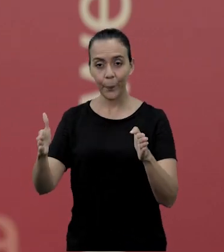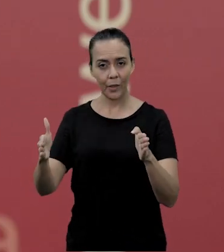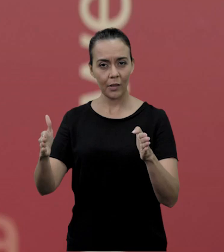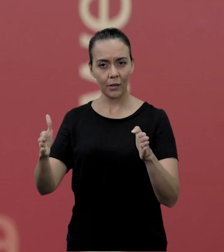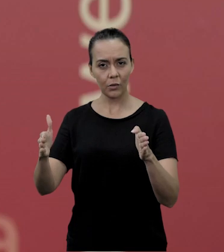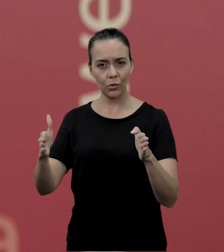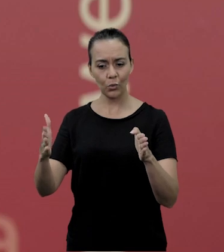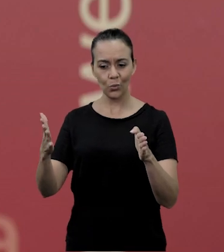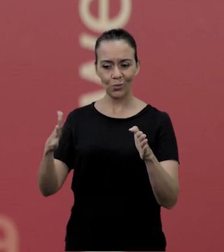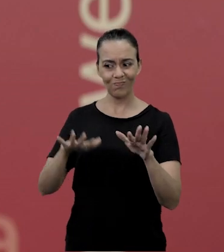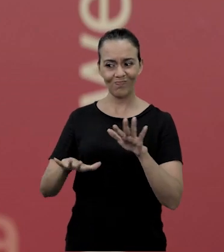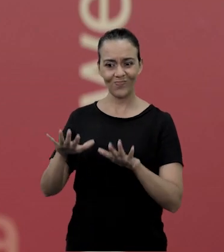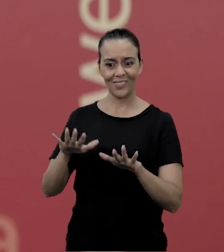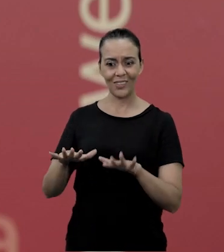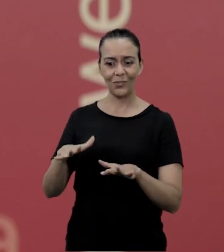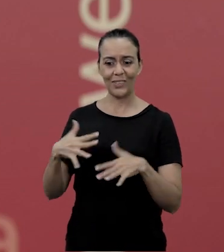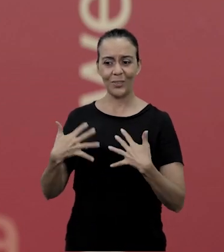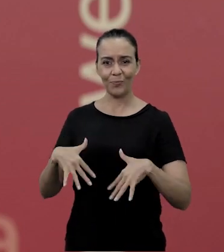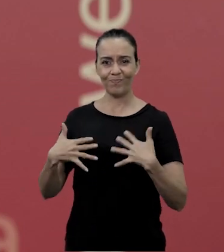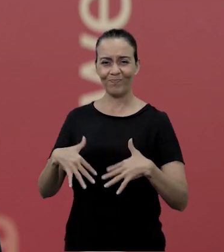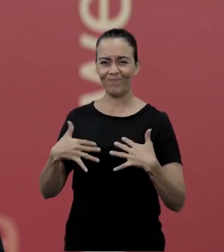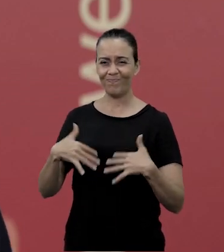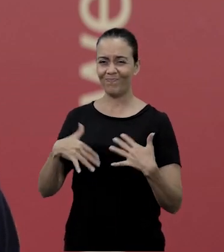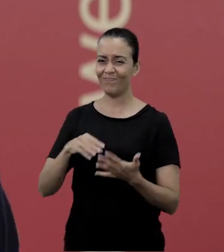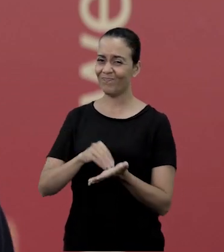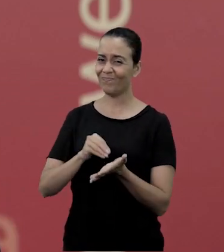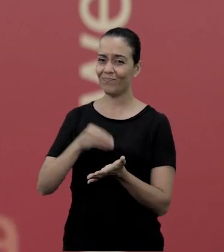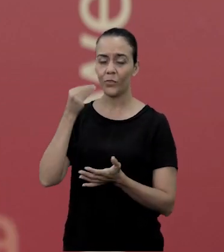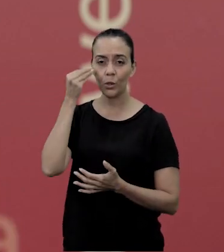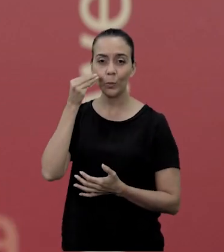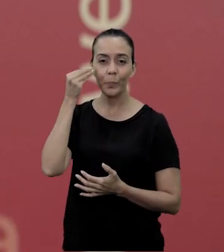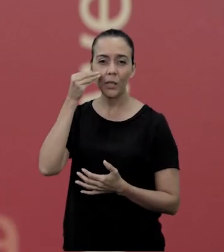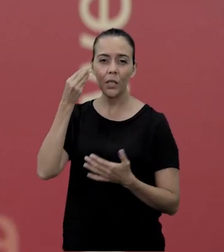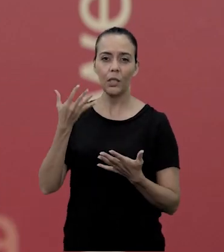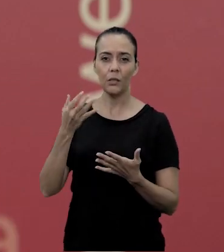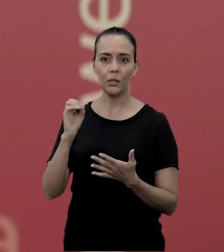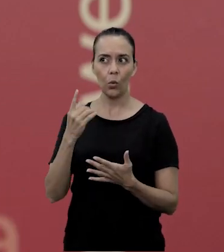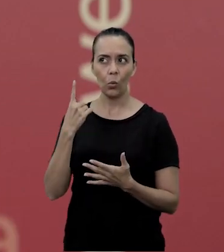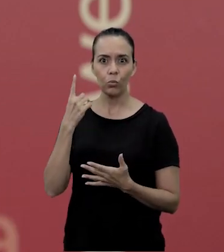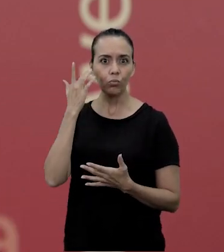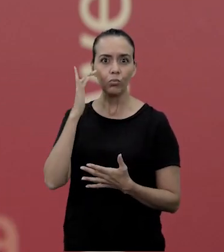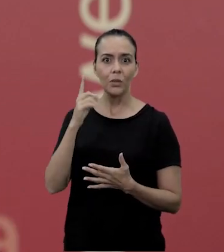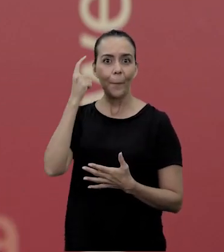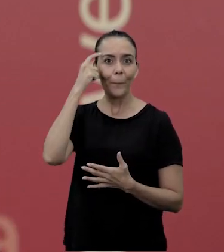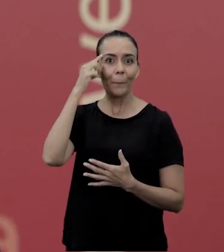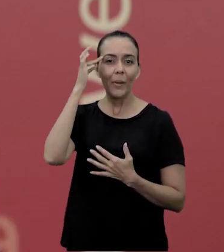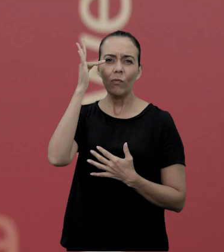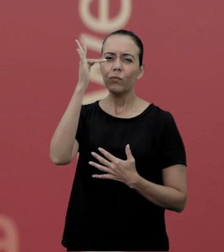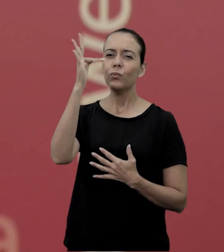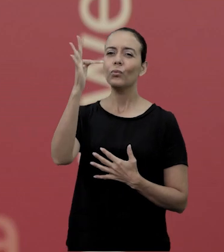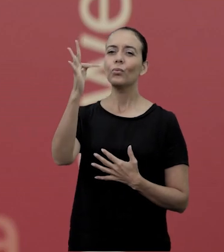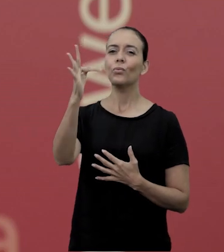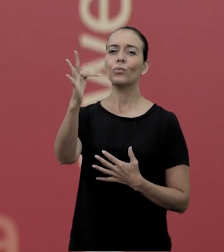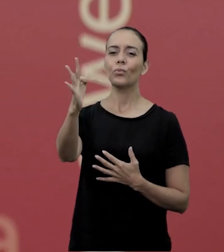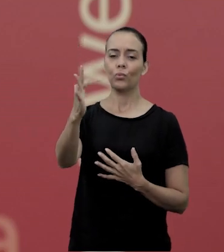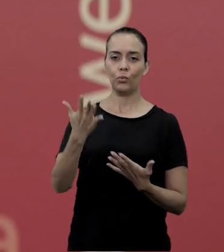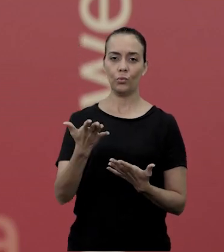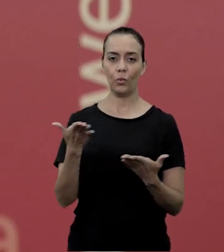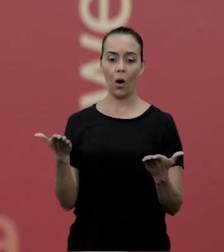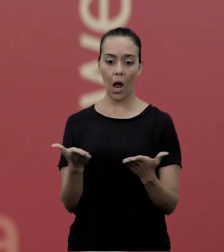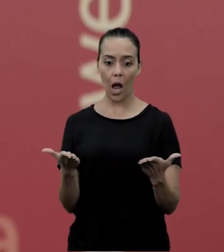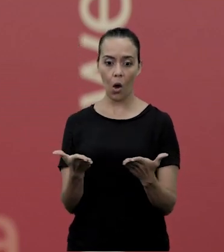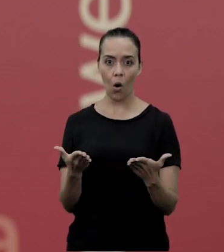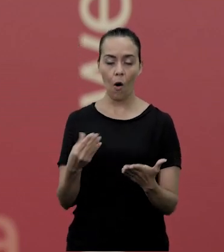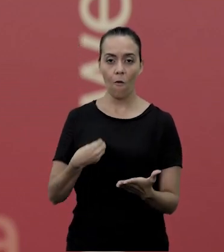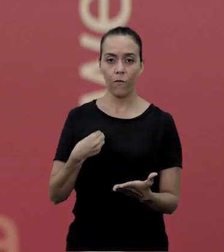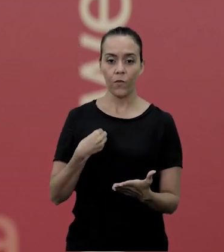que é algo tenebroso, que é a falta de experiência ou de projeção de futuro. Quer dizer, a gente vive agora